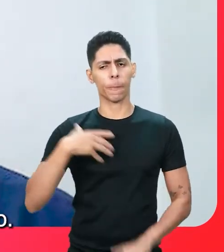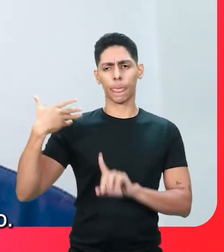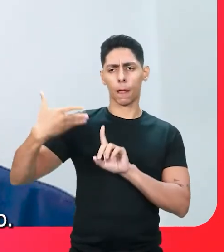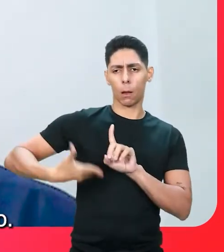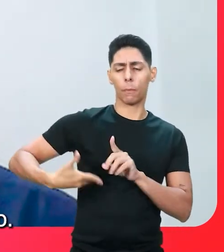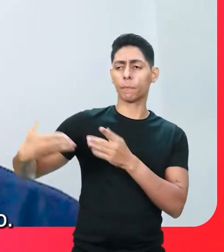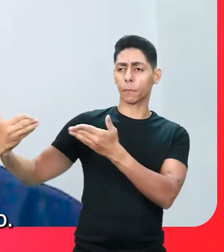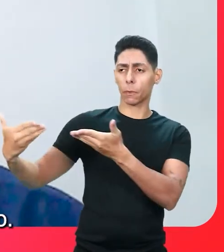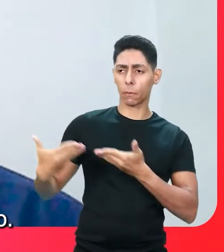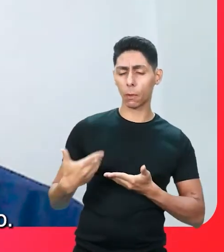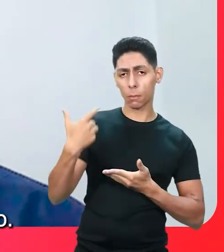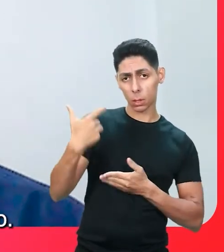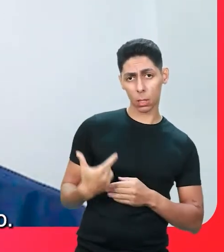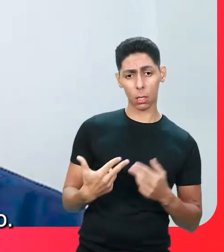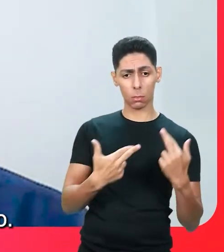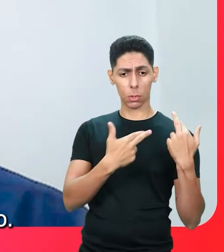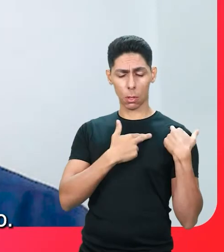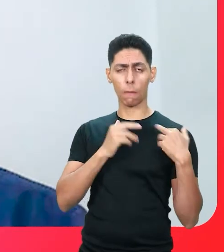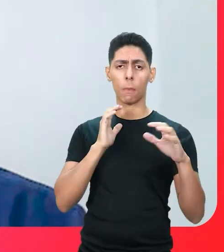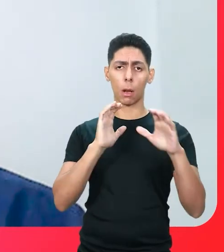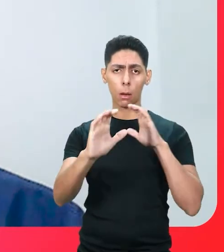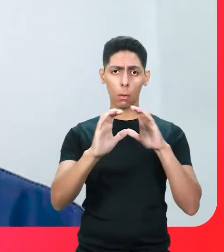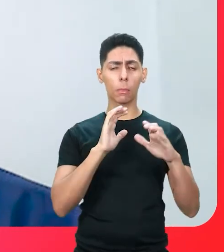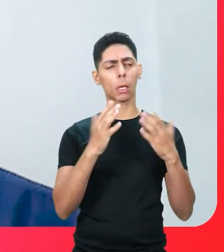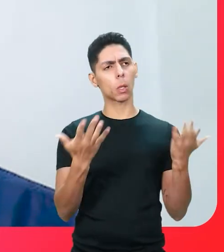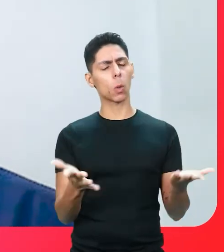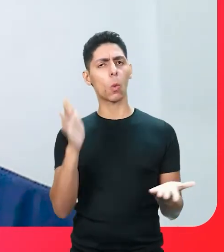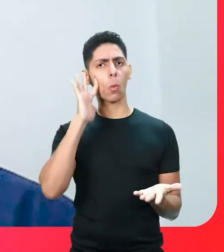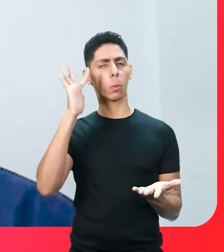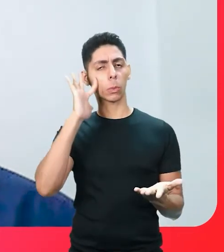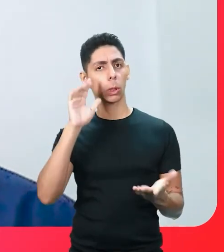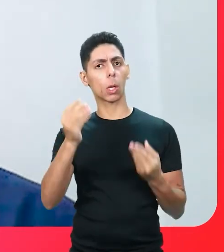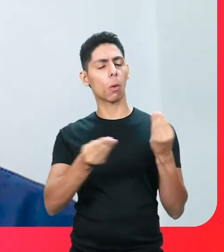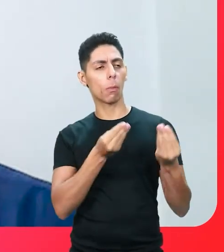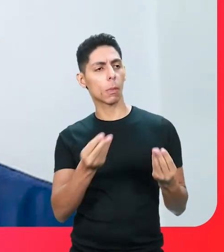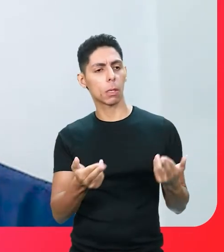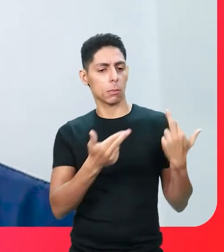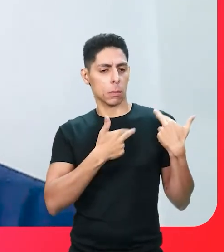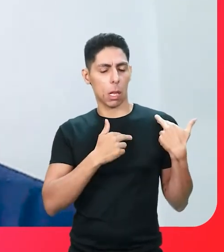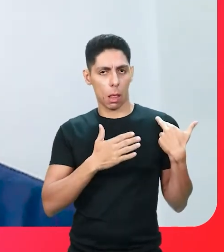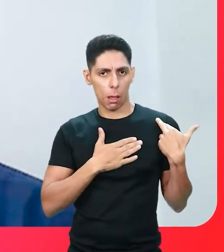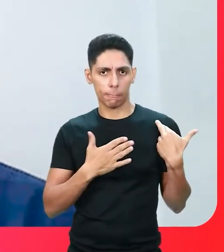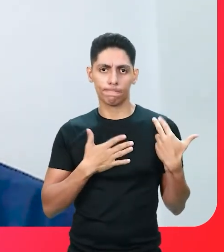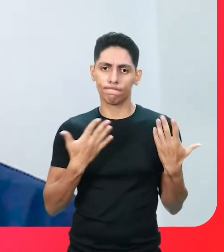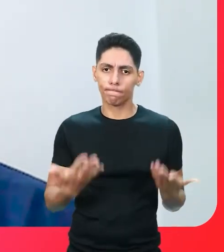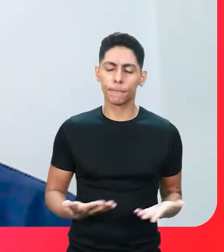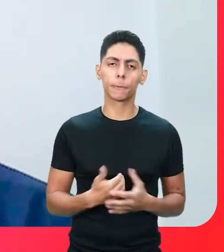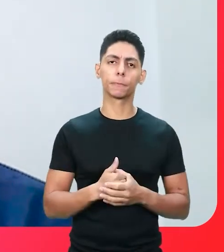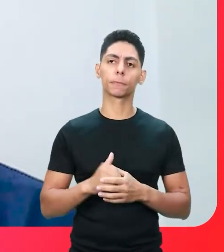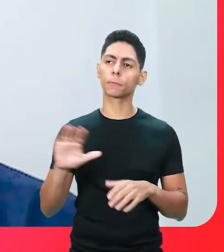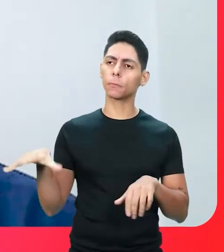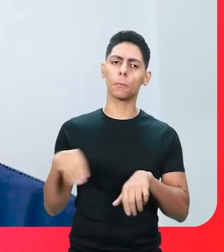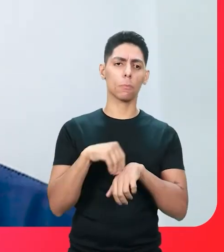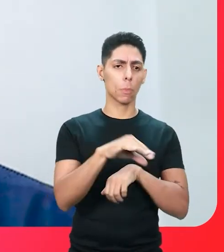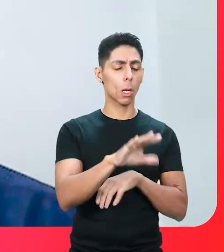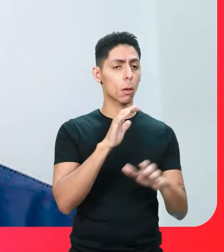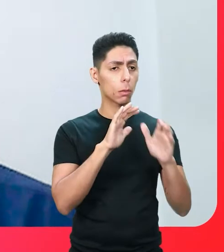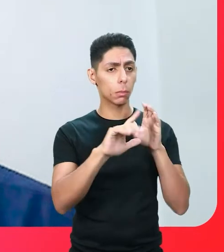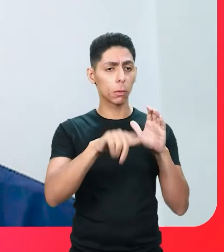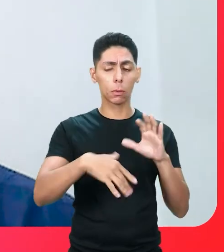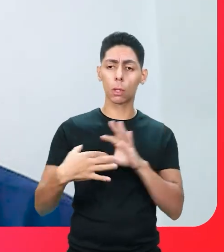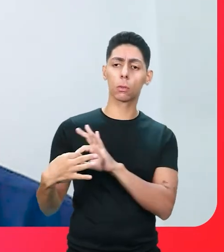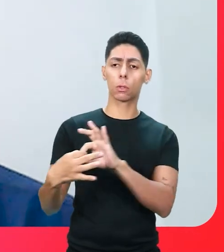para ser o responsável pela comunicação. Imagina que responsabilidade a minha, né? Ser responsável pela comunicação da